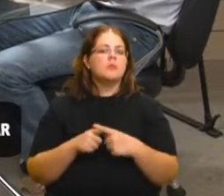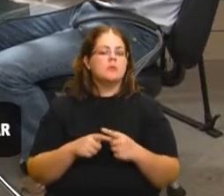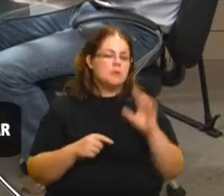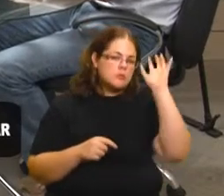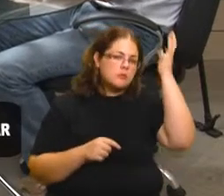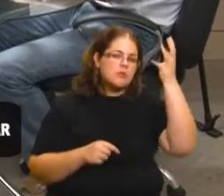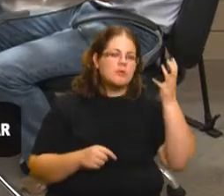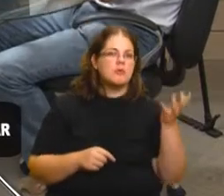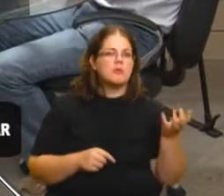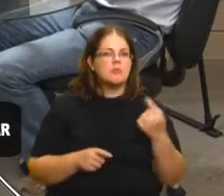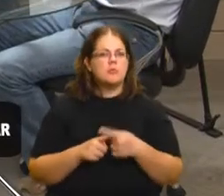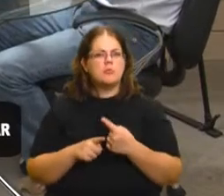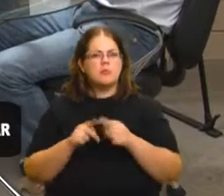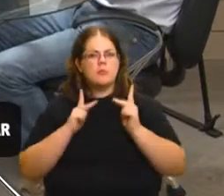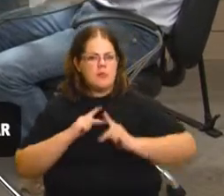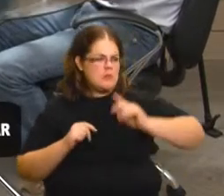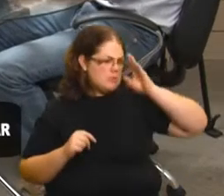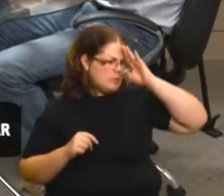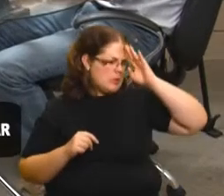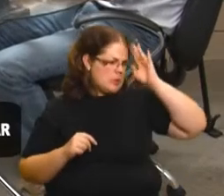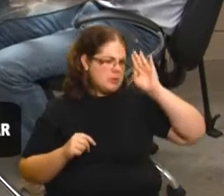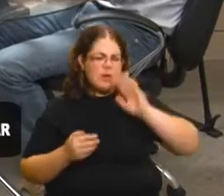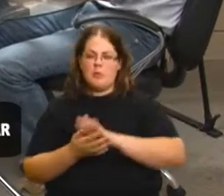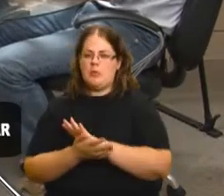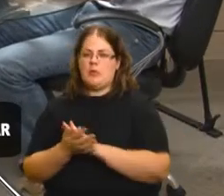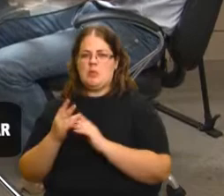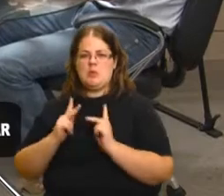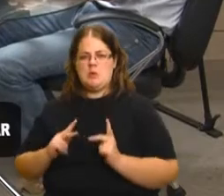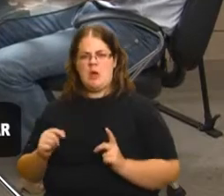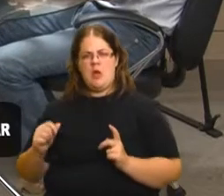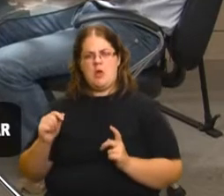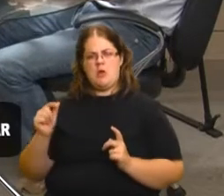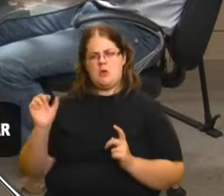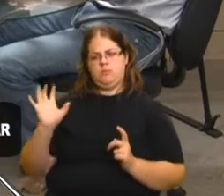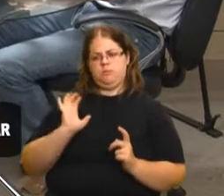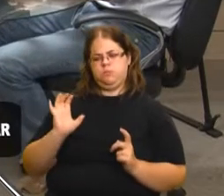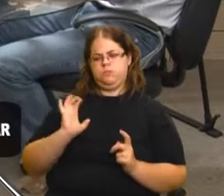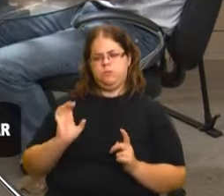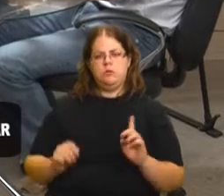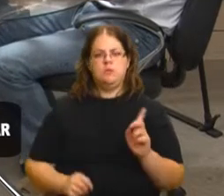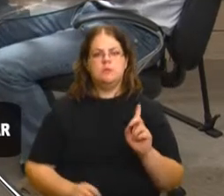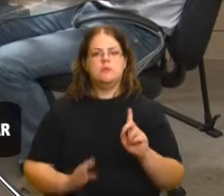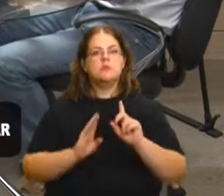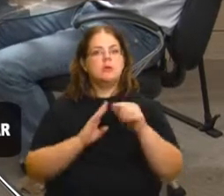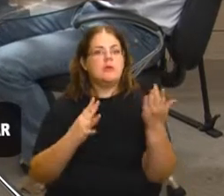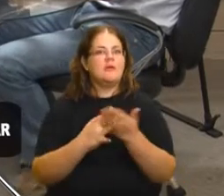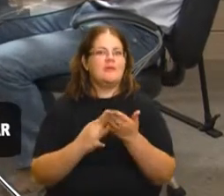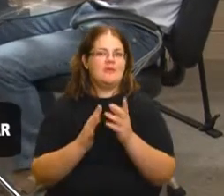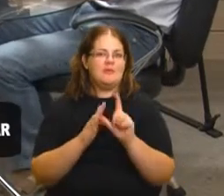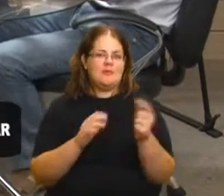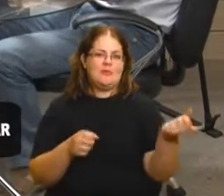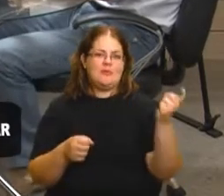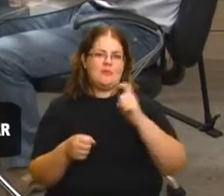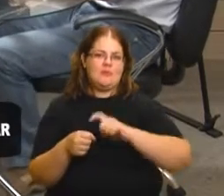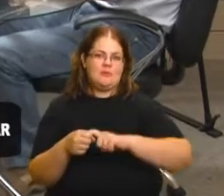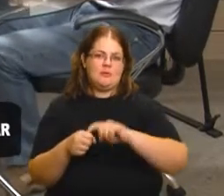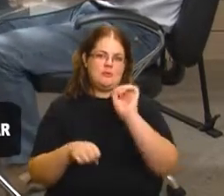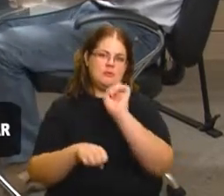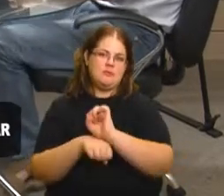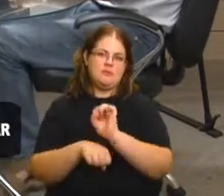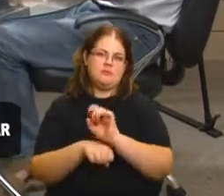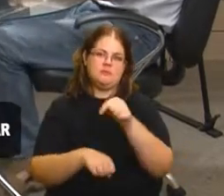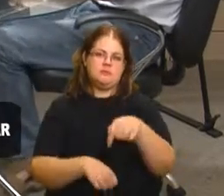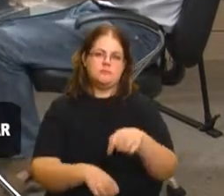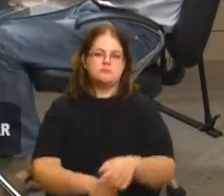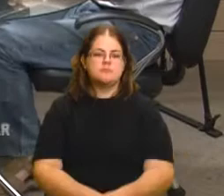essa atitude? Por que os militares e não os ricos? Não, exatamente. Por que os militares resolveram? Nós vamos tomar o país. Depois do intervalo a gente volta com Câmara